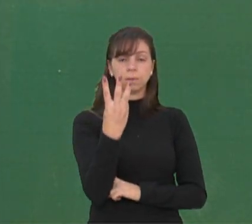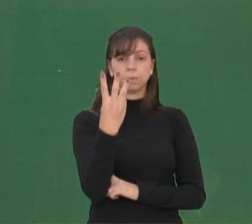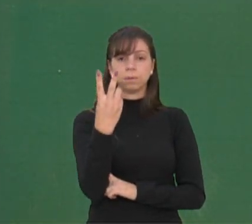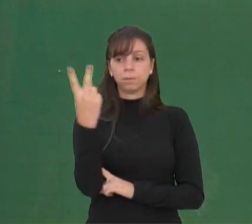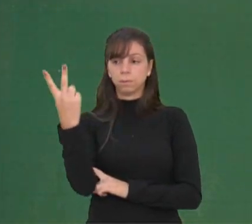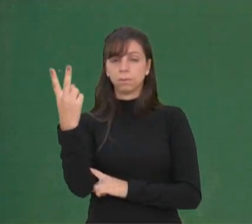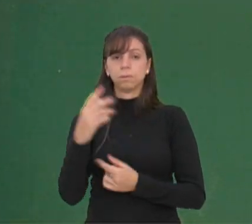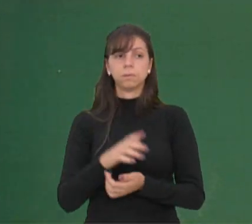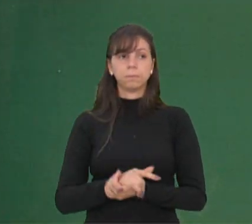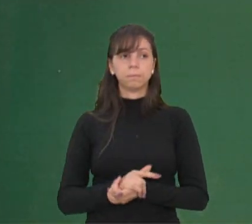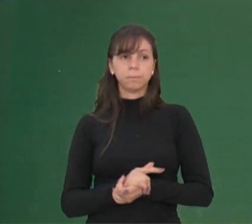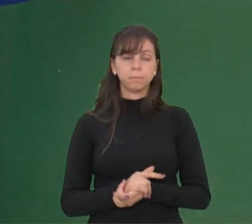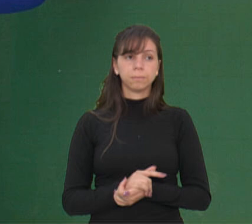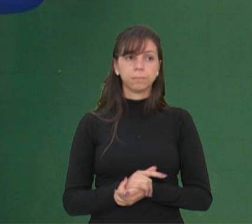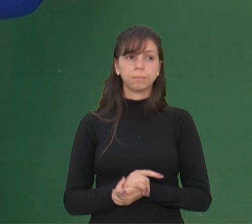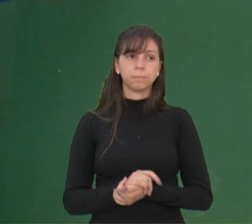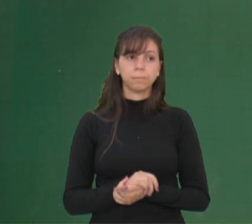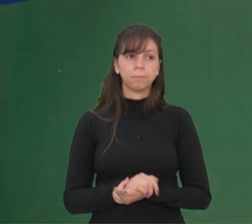aqui, ó.